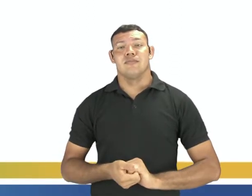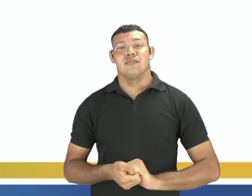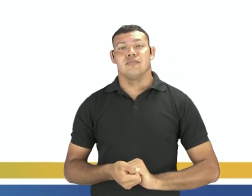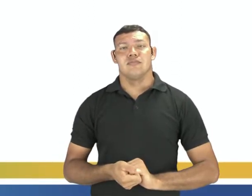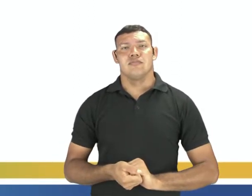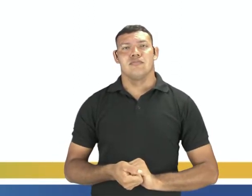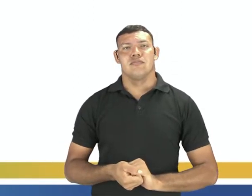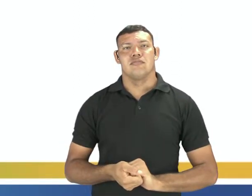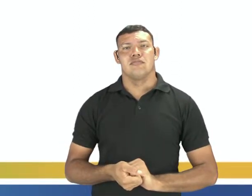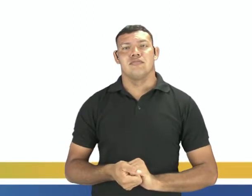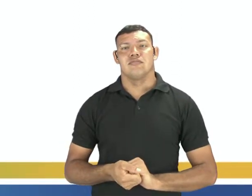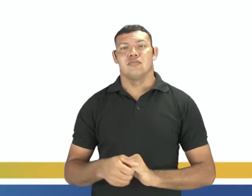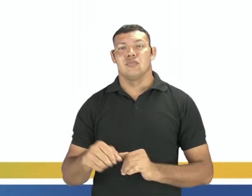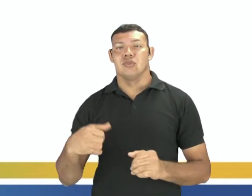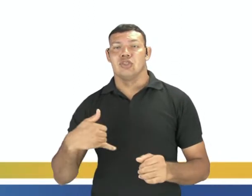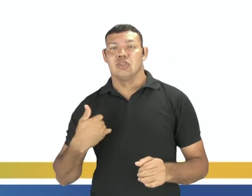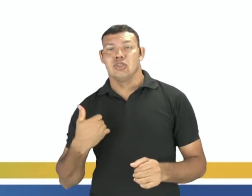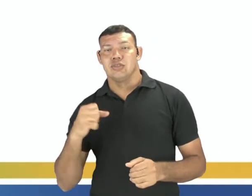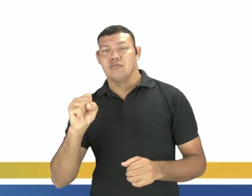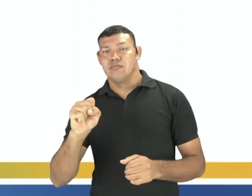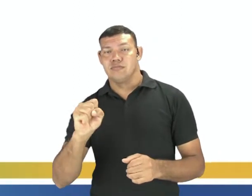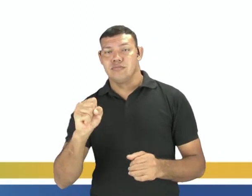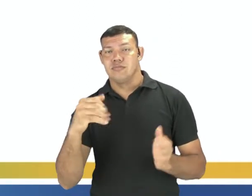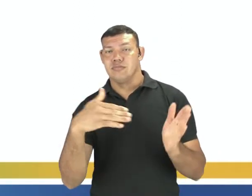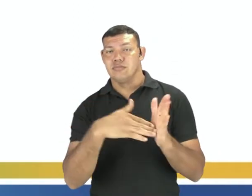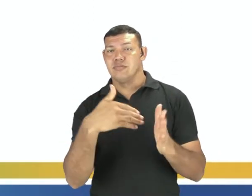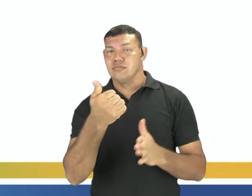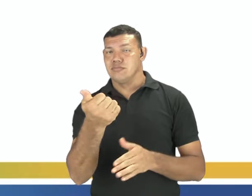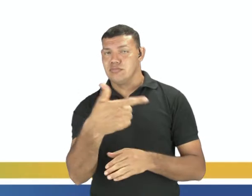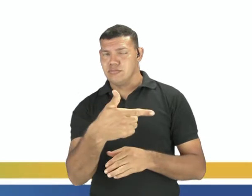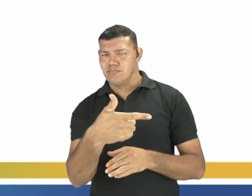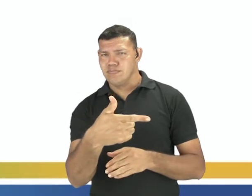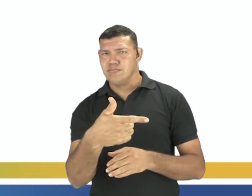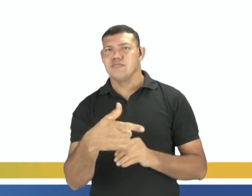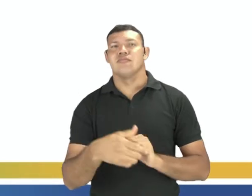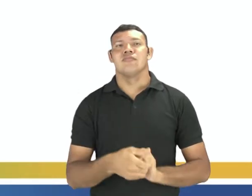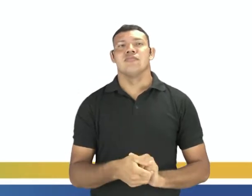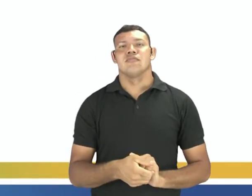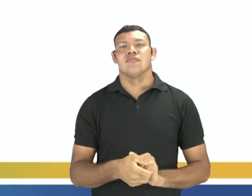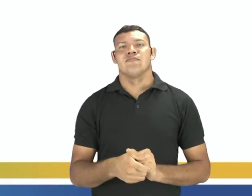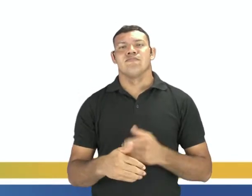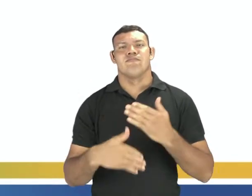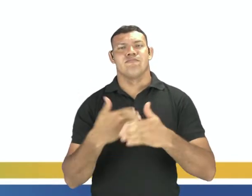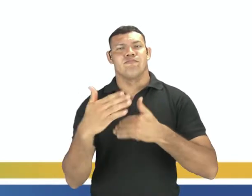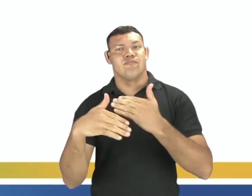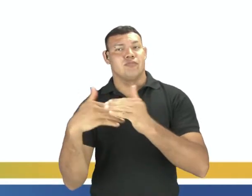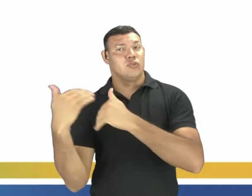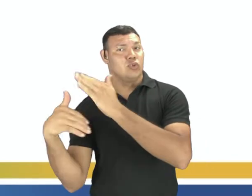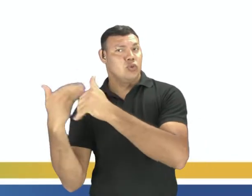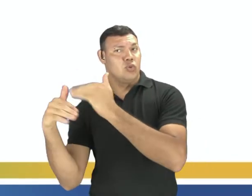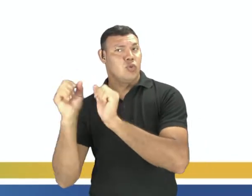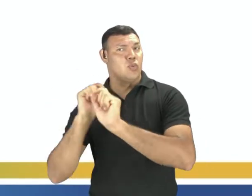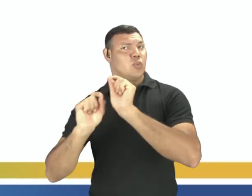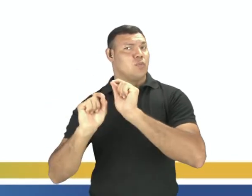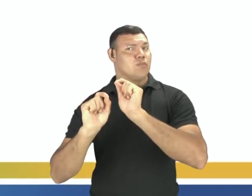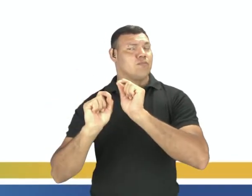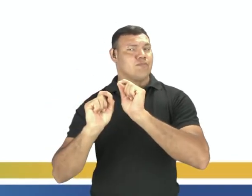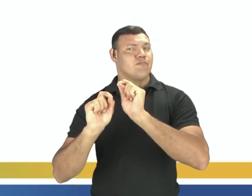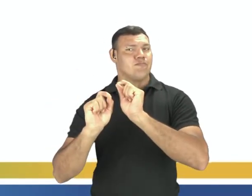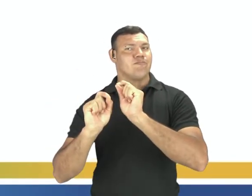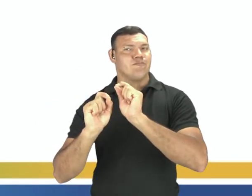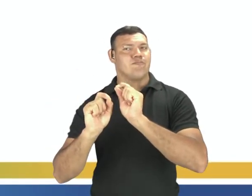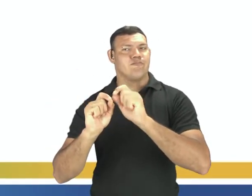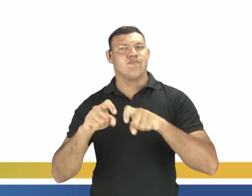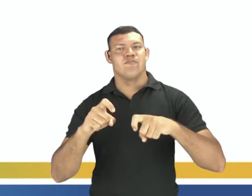Dos 8 aos 12 anos. E está completa quando termina o processo do desenvolvimento